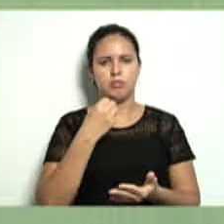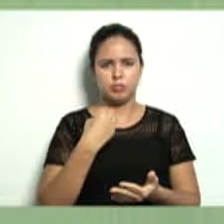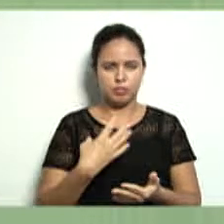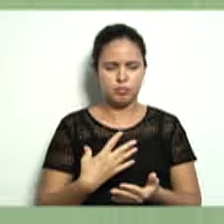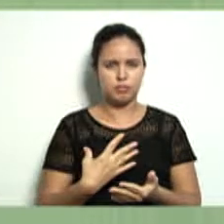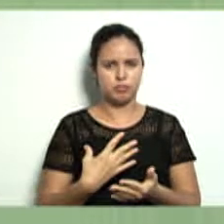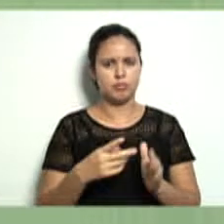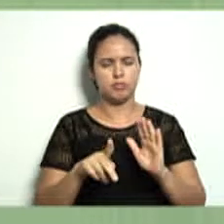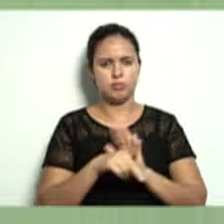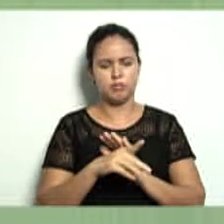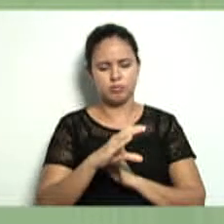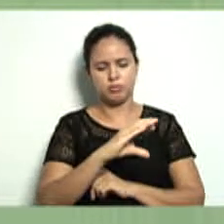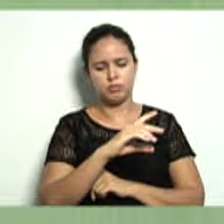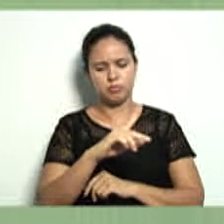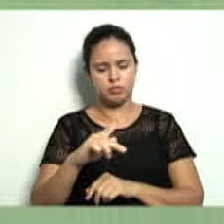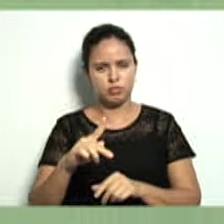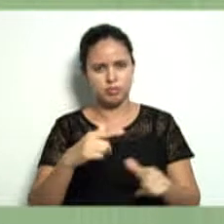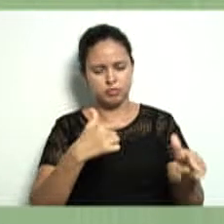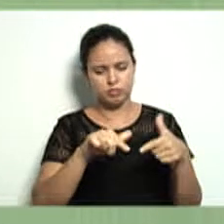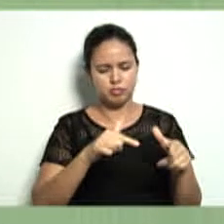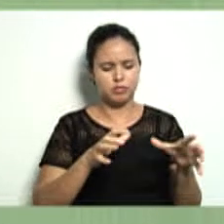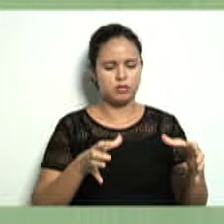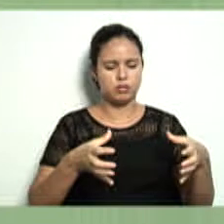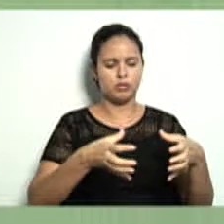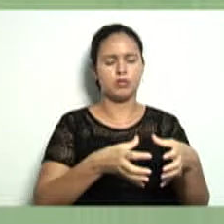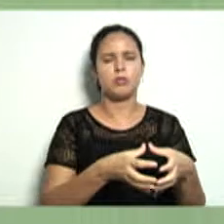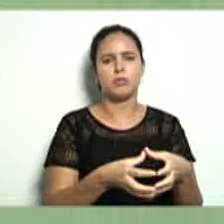se trabalhar em